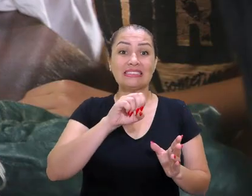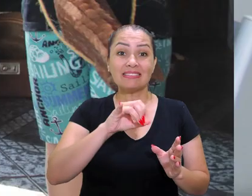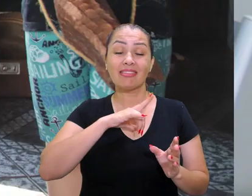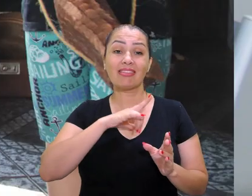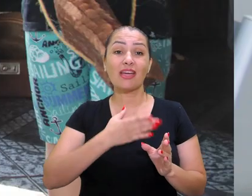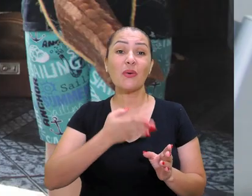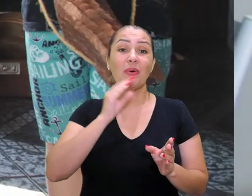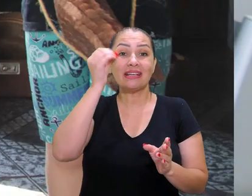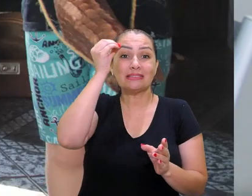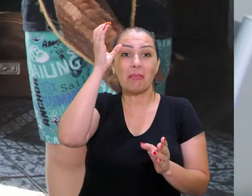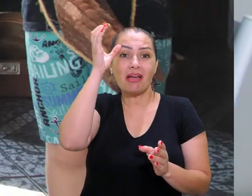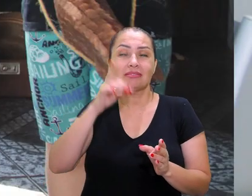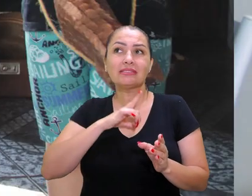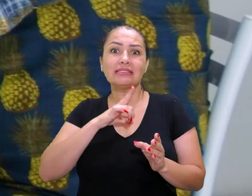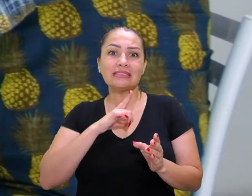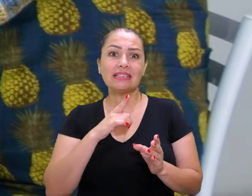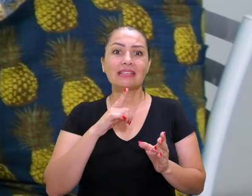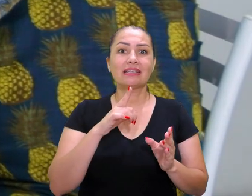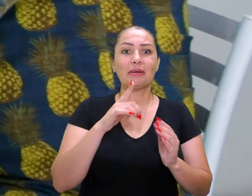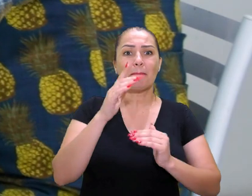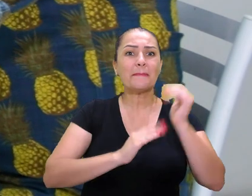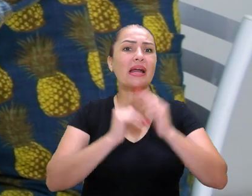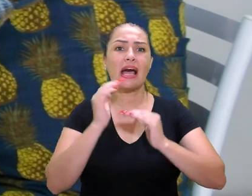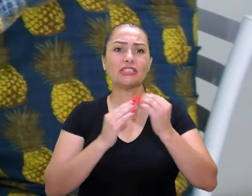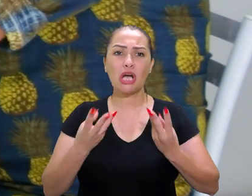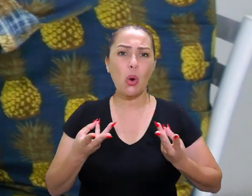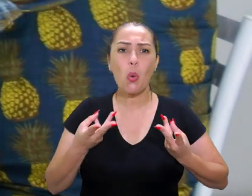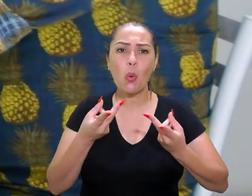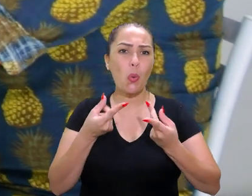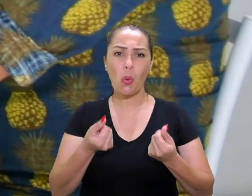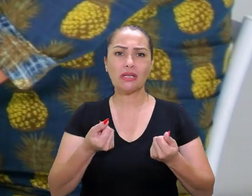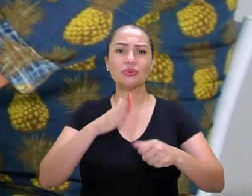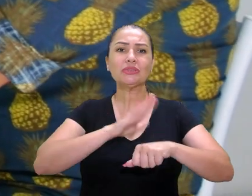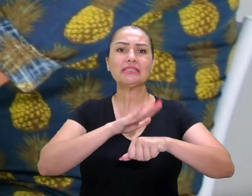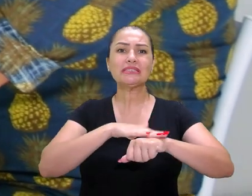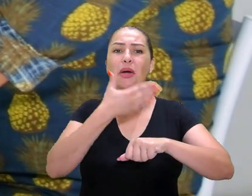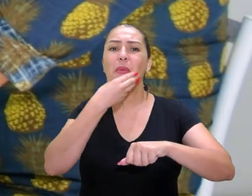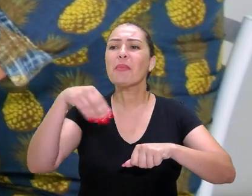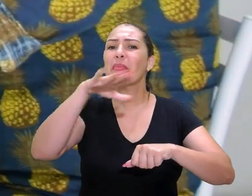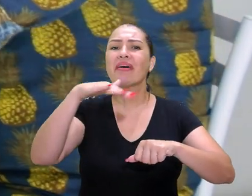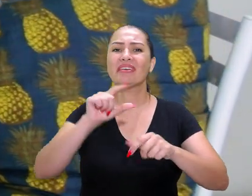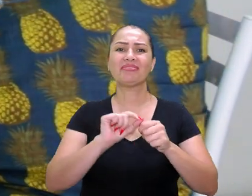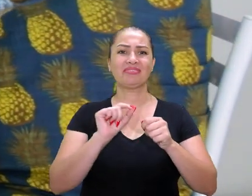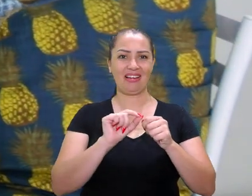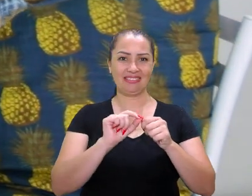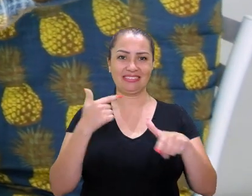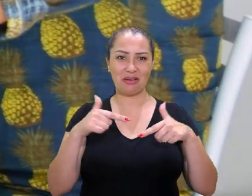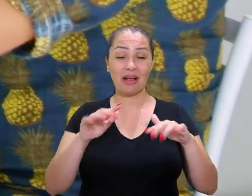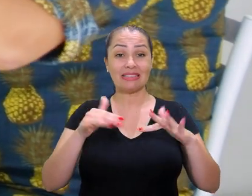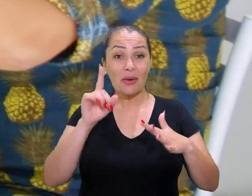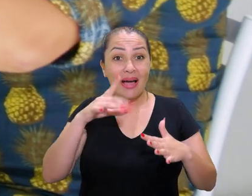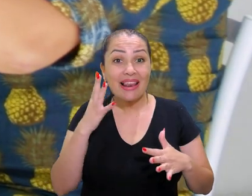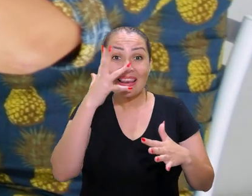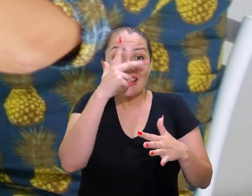conhecimento, há prática. Quanto tempo esses guri, né, estão aí fazendo esse negócio? Né? Então é lindo você ver isso